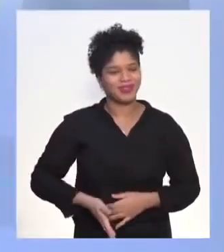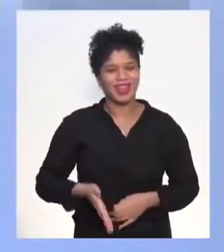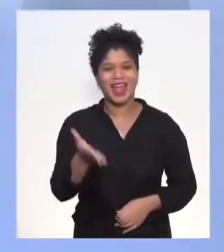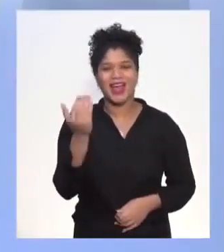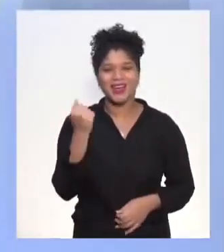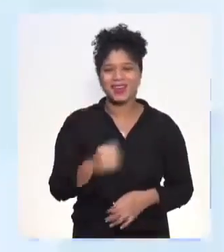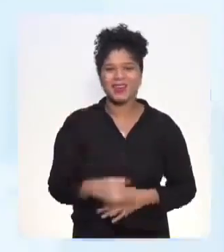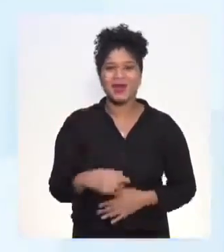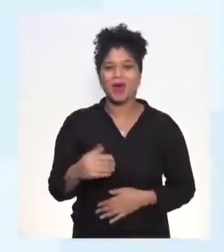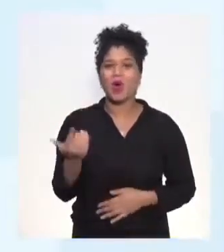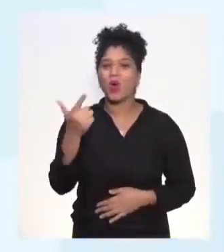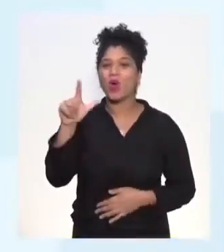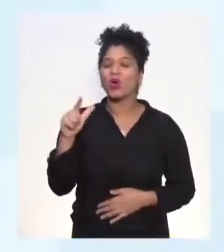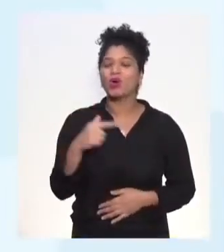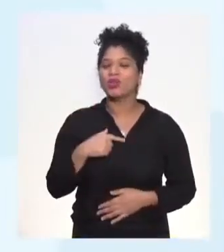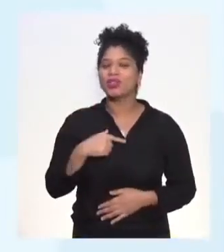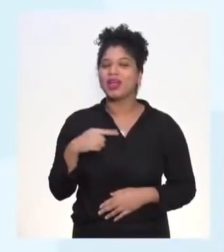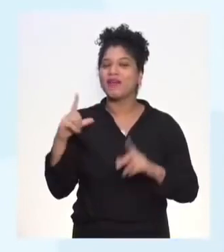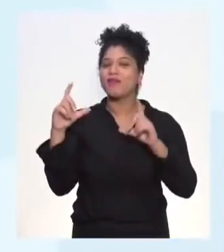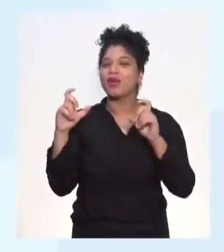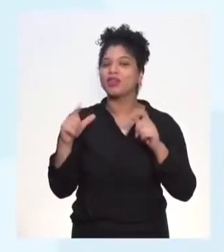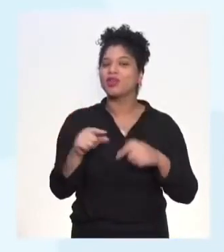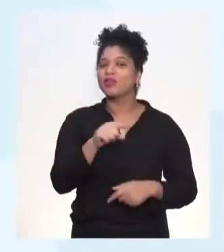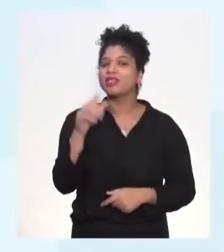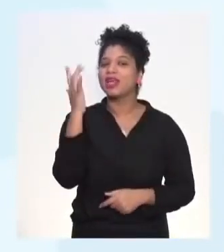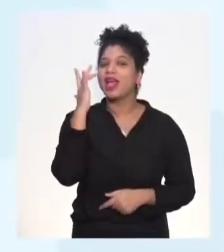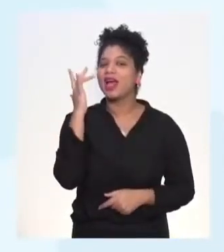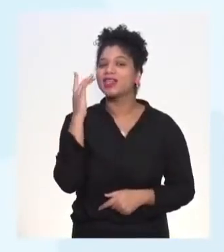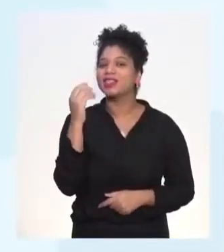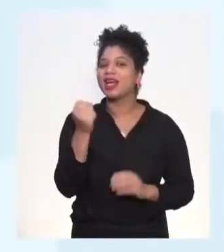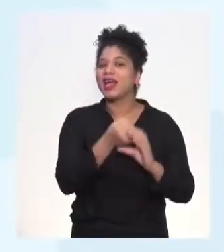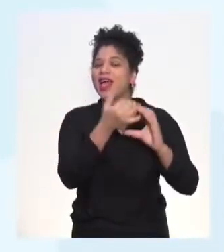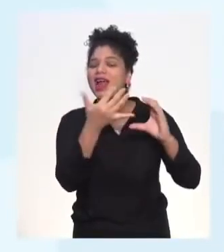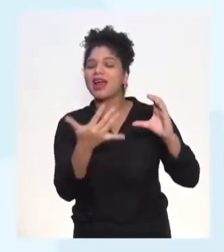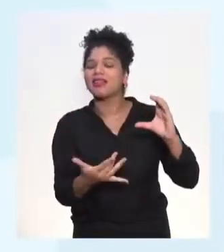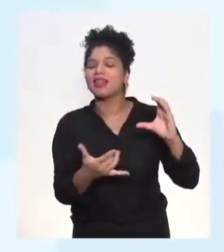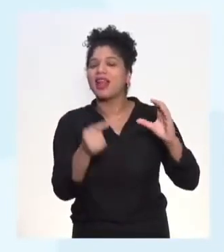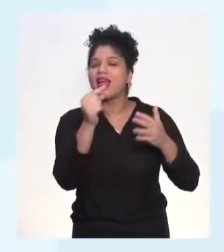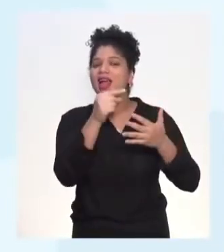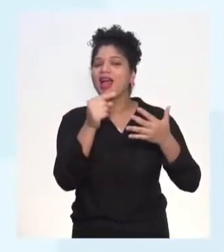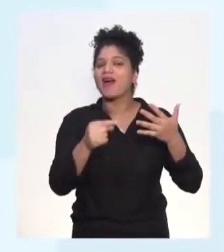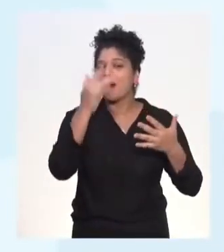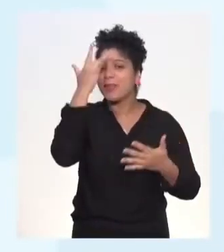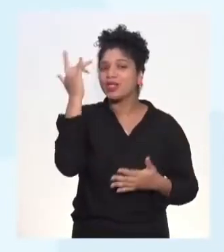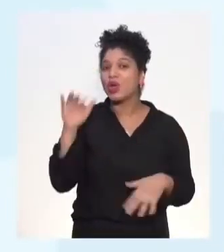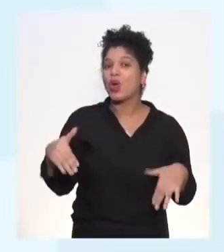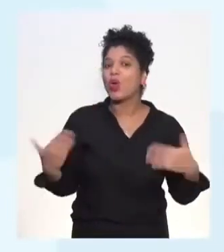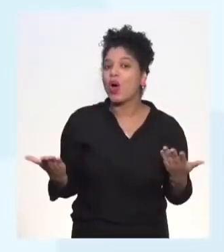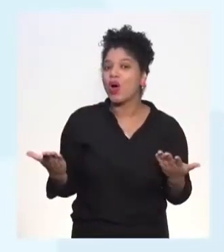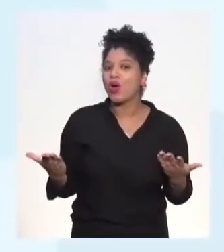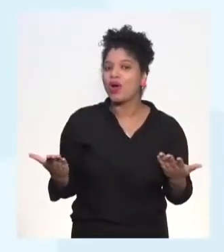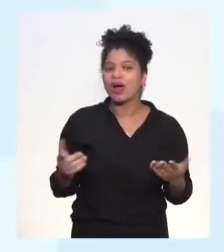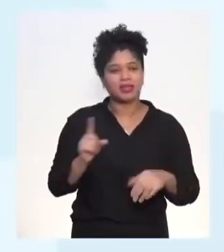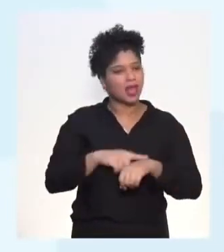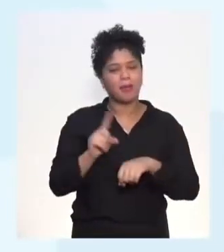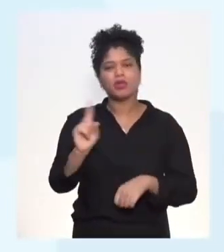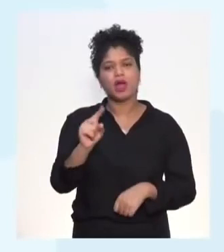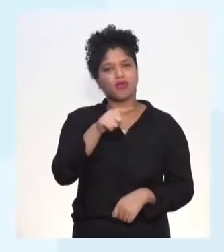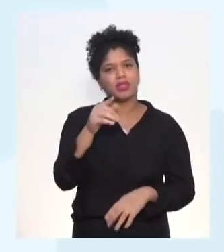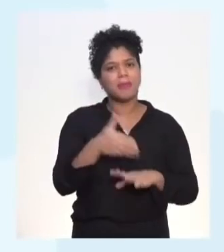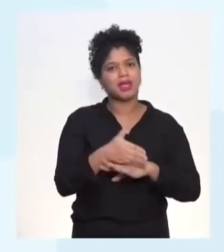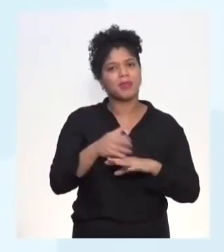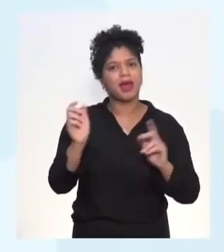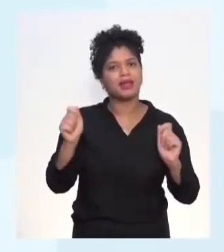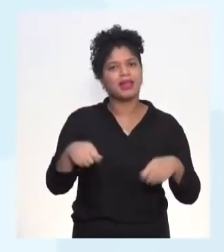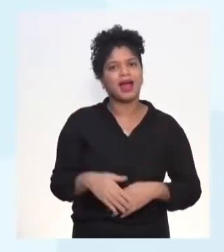para mais uma imagem. Quais são as qualidades dessa pessoa na tela? Então não vou dar tempo não, quero que você participe